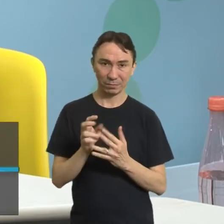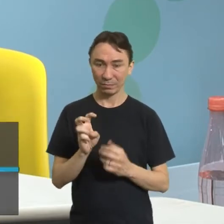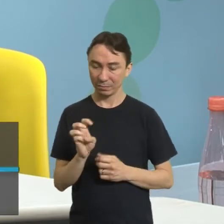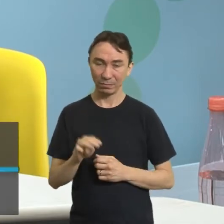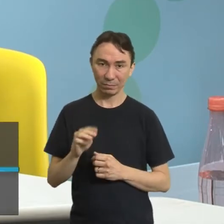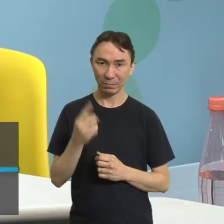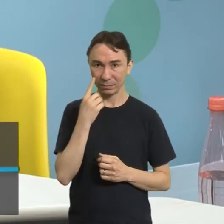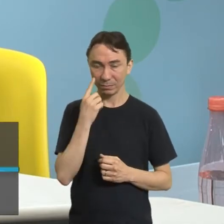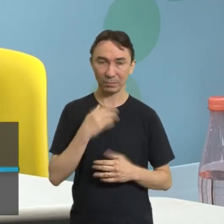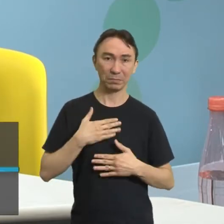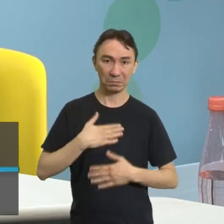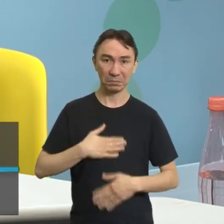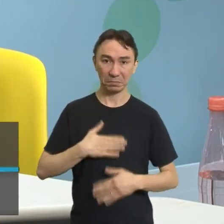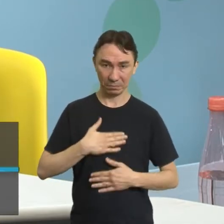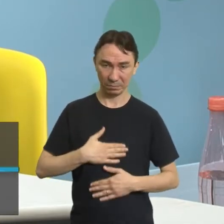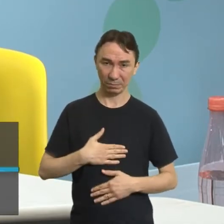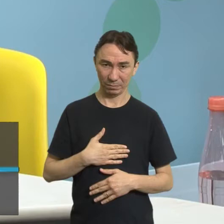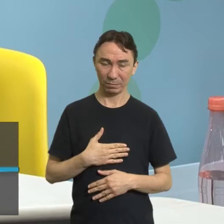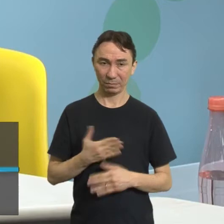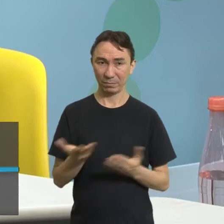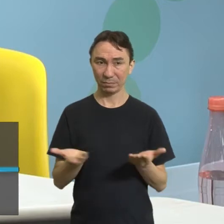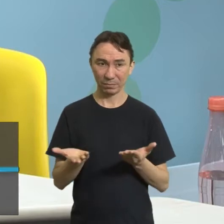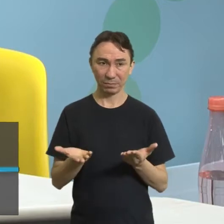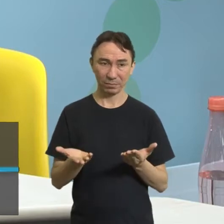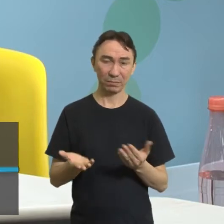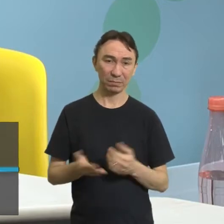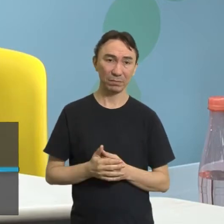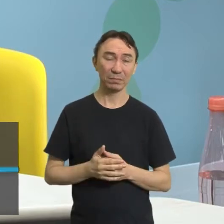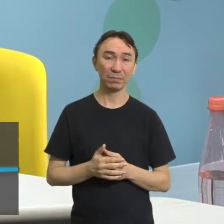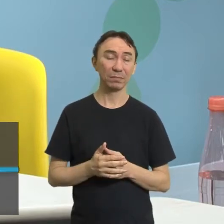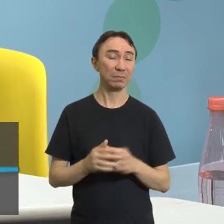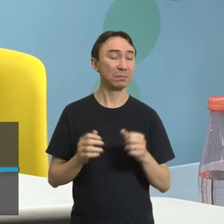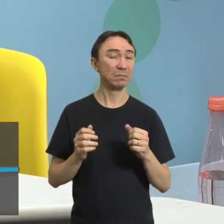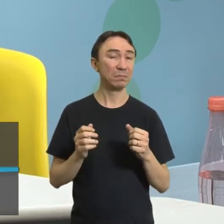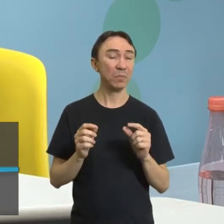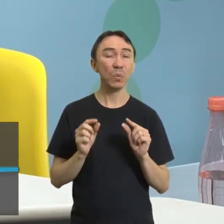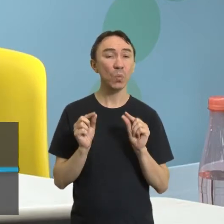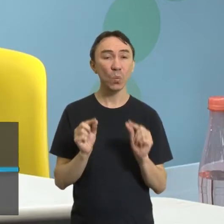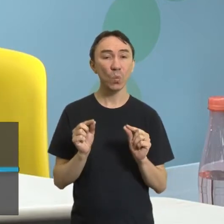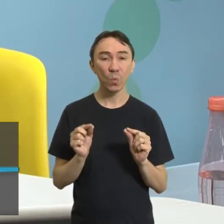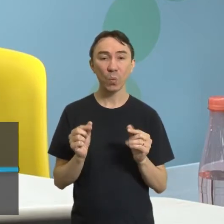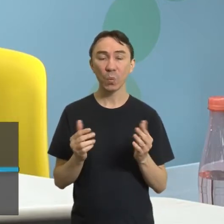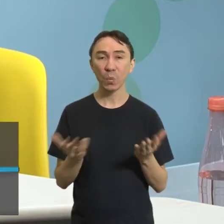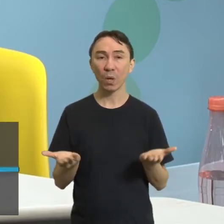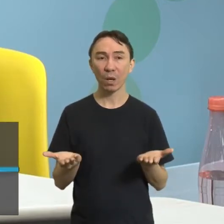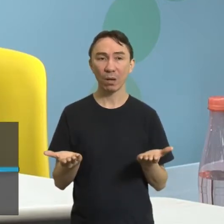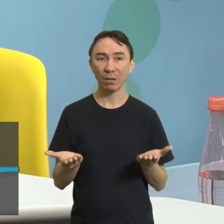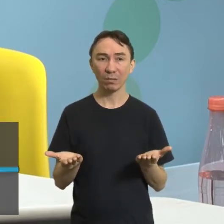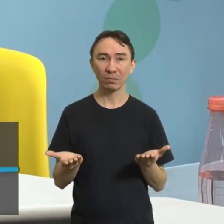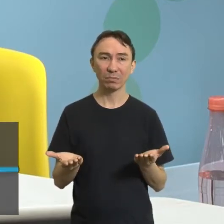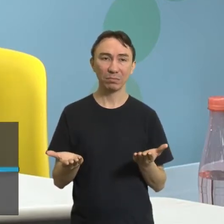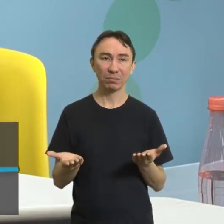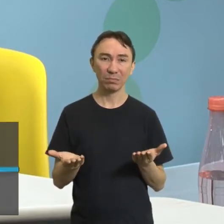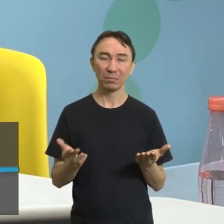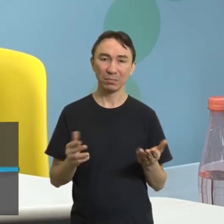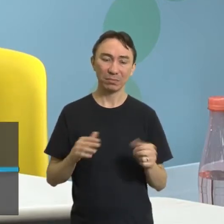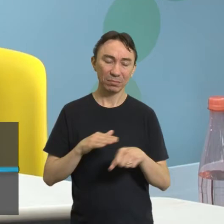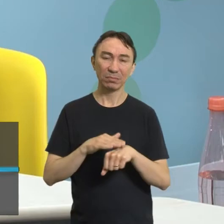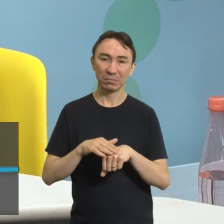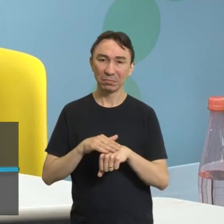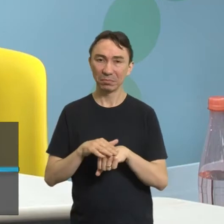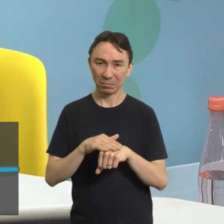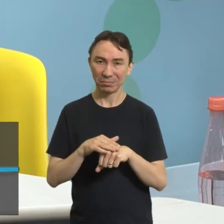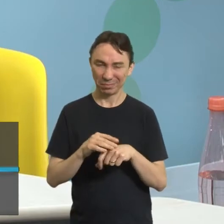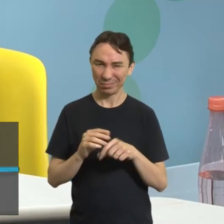E agora eu gostaria de conversar com vocês um pouquinho sobre... Continuar a nossa conversa sobre